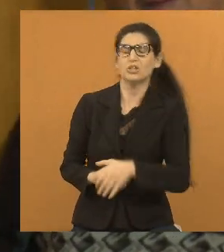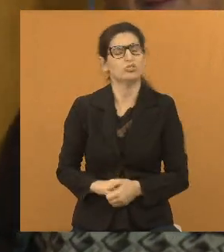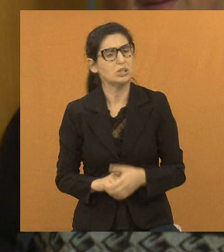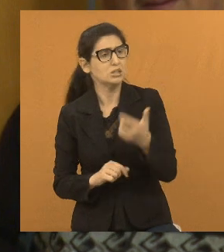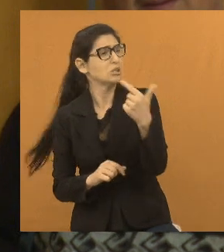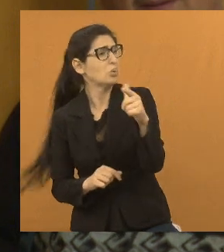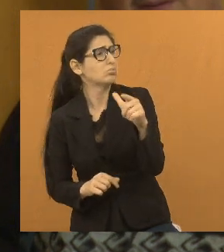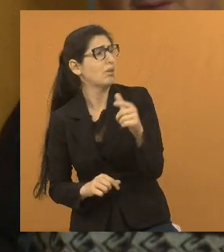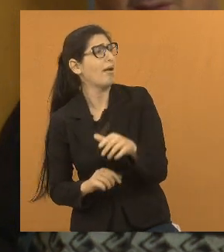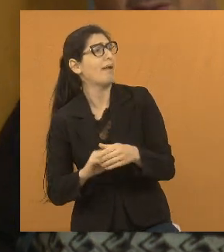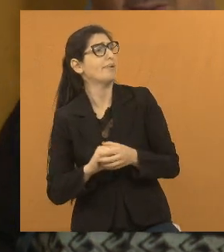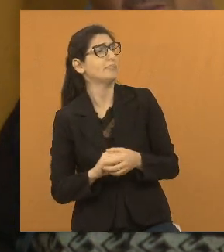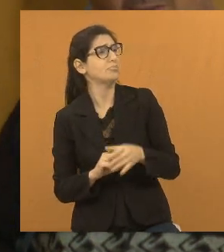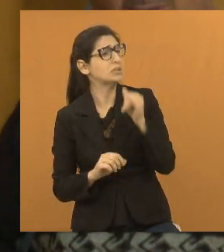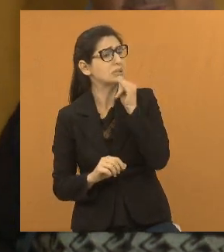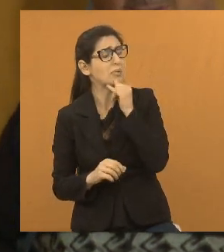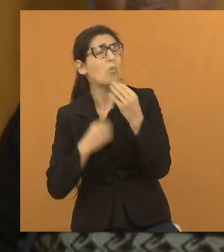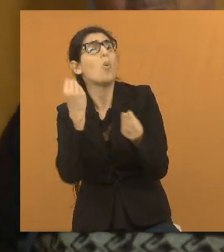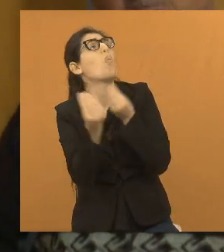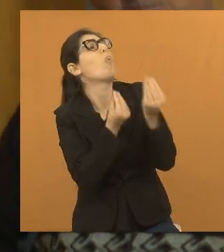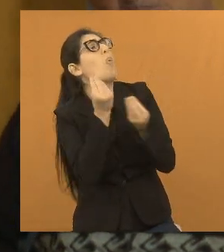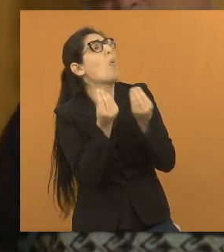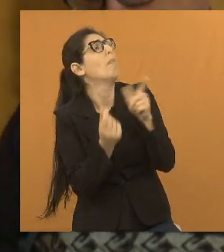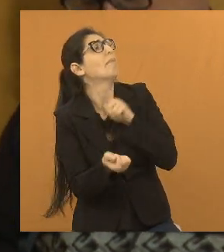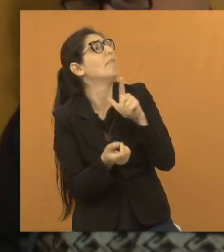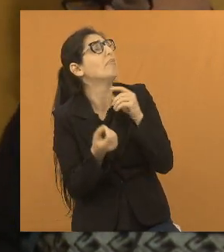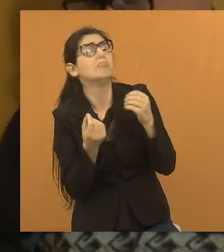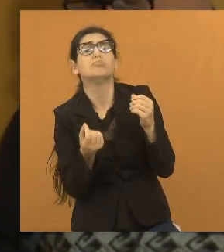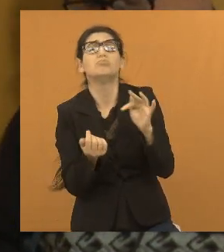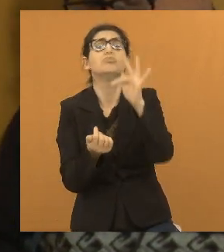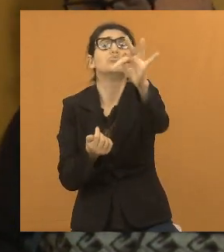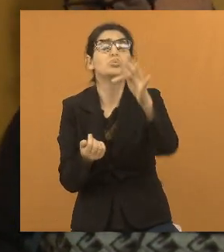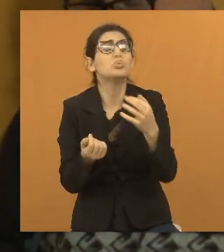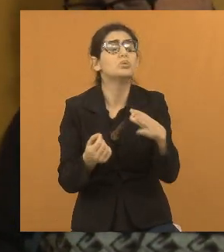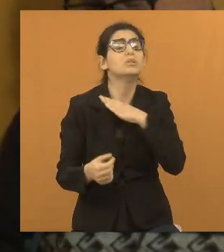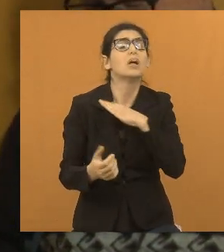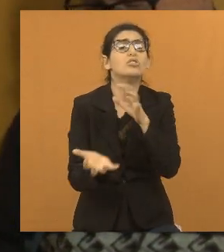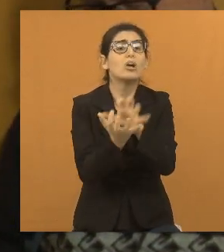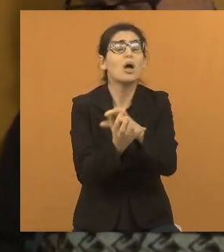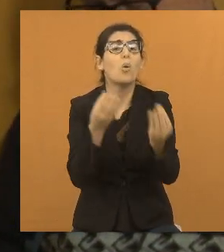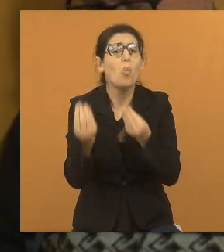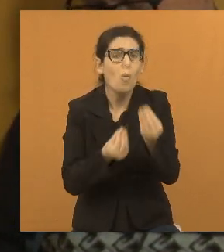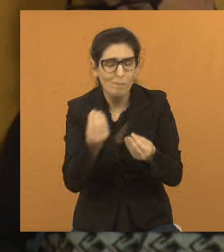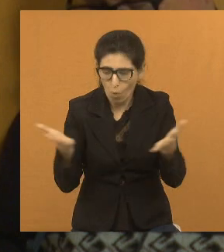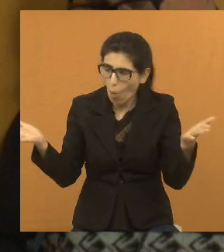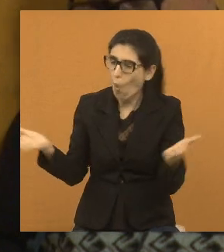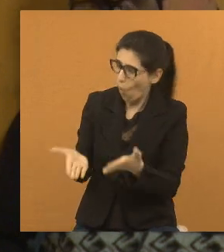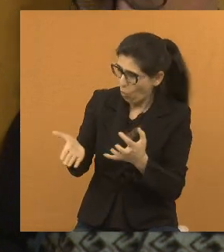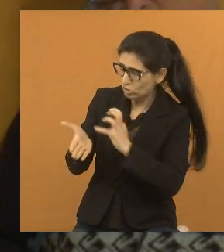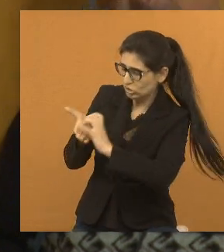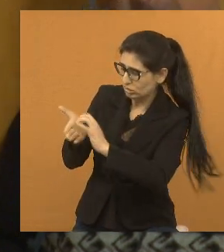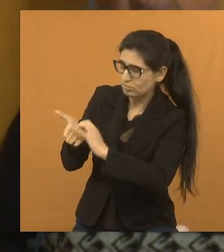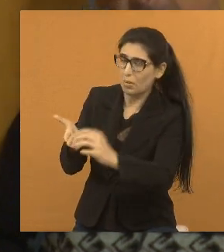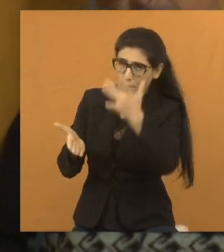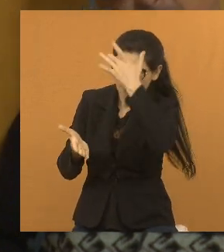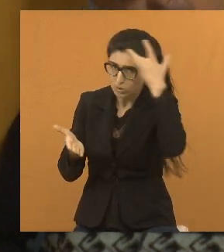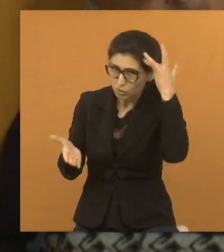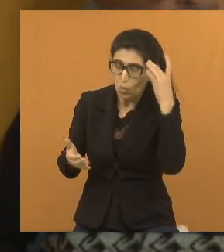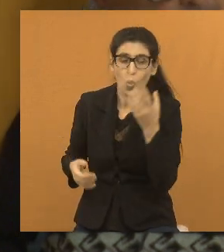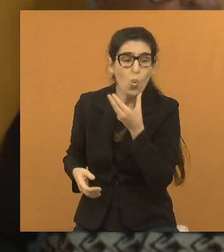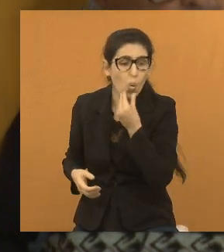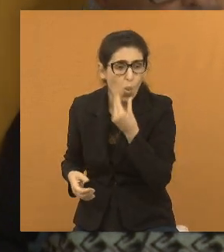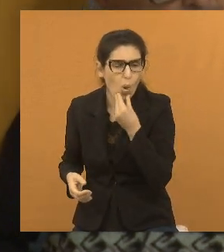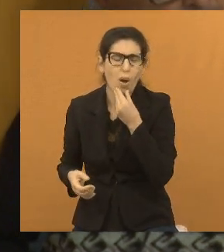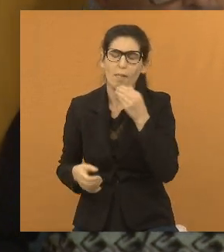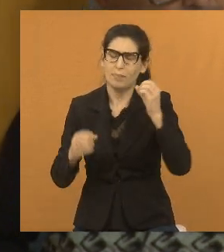fica sabendo como que vai ser a cidade de Jacareí. Então, hoje, o secretário esclareceu quase todos os